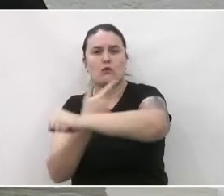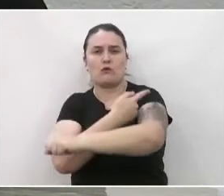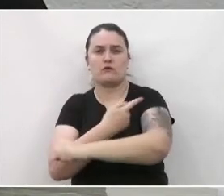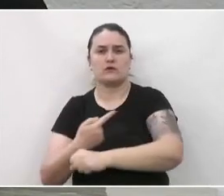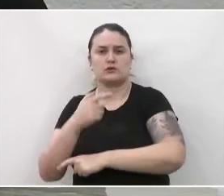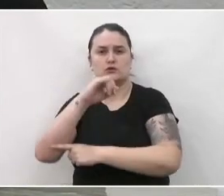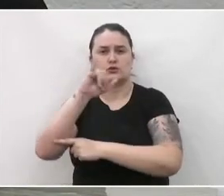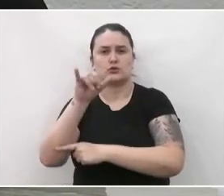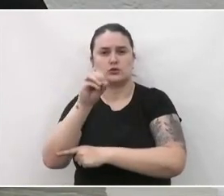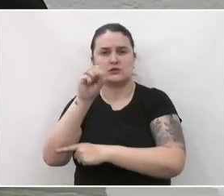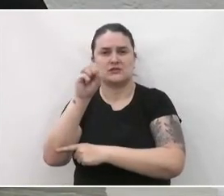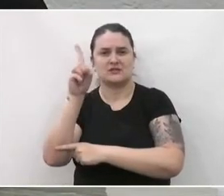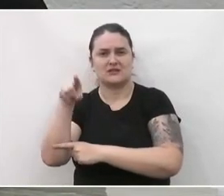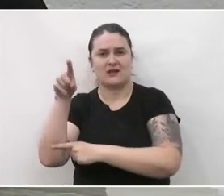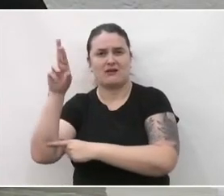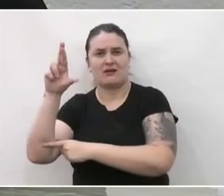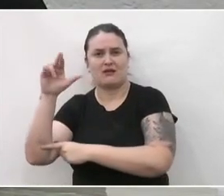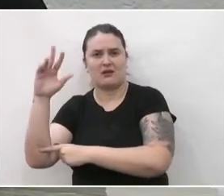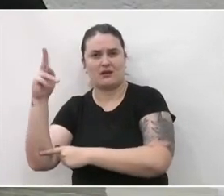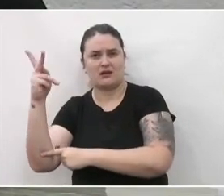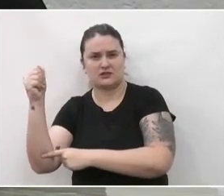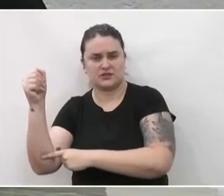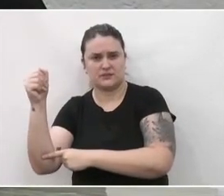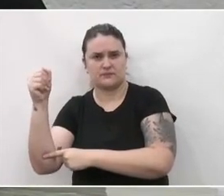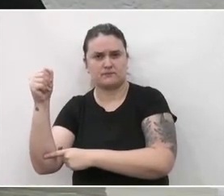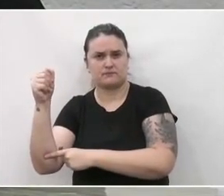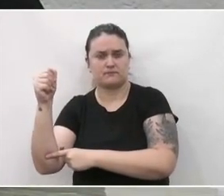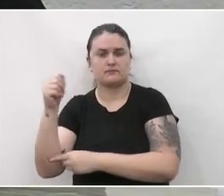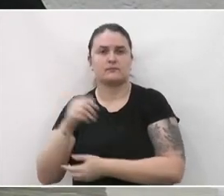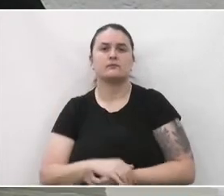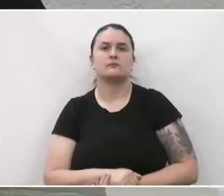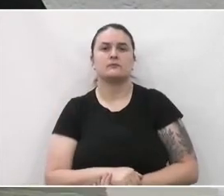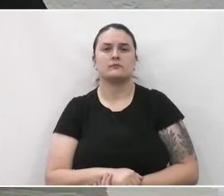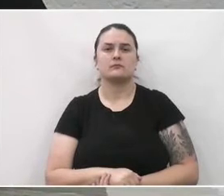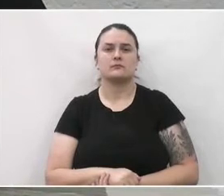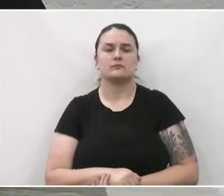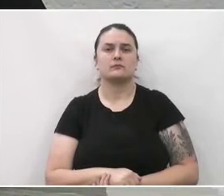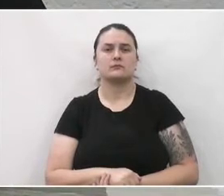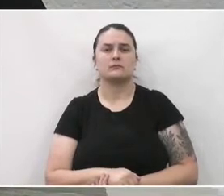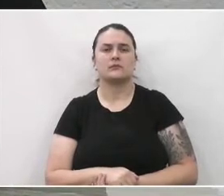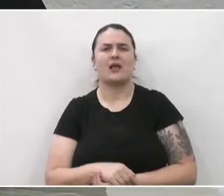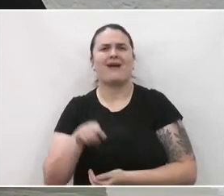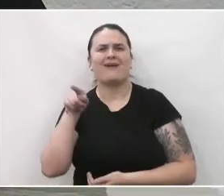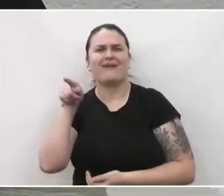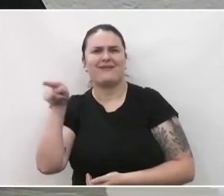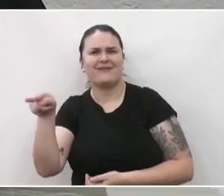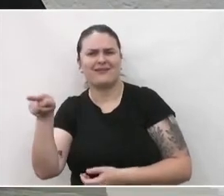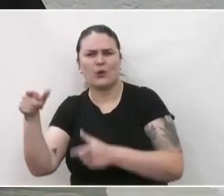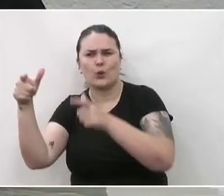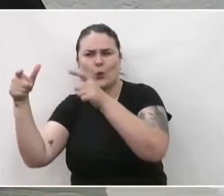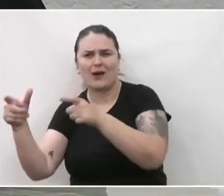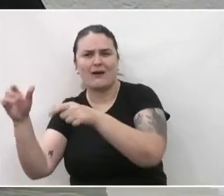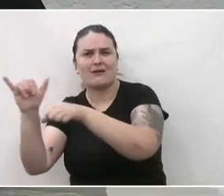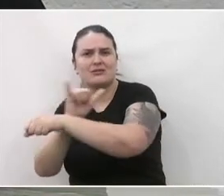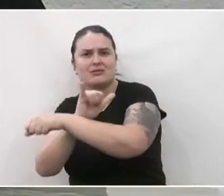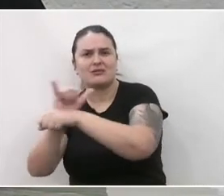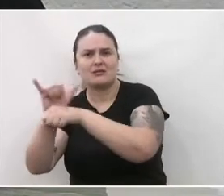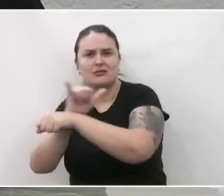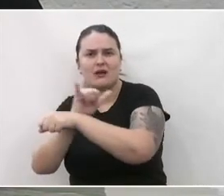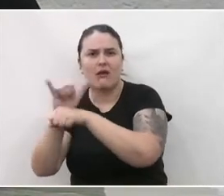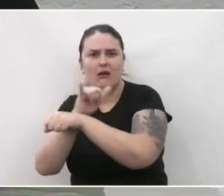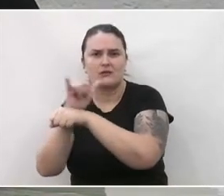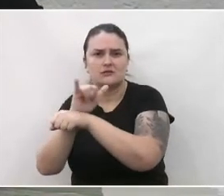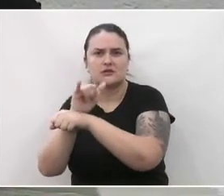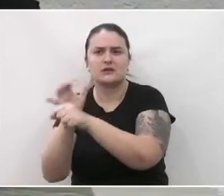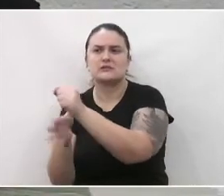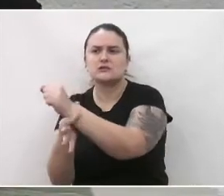Floriano Peixoto, esquina com a rua Coronel Amazonas, sendo um lugar estratégico para futuras ações